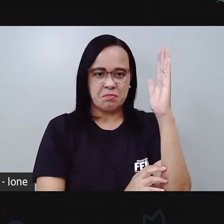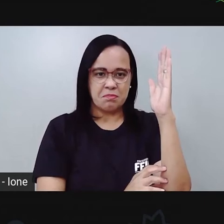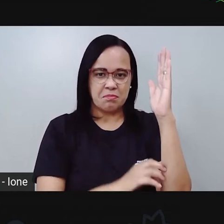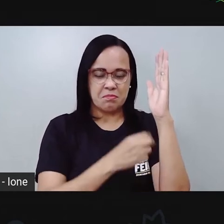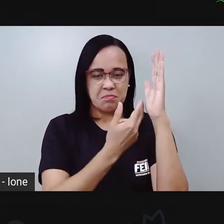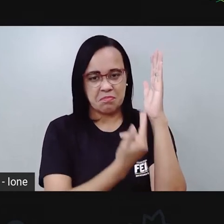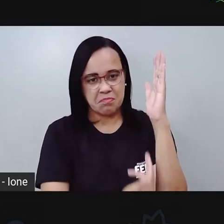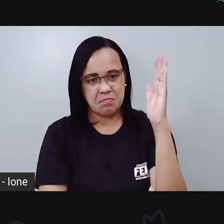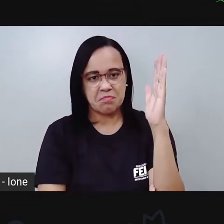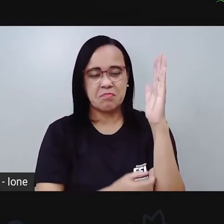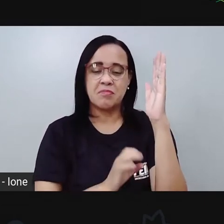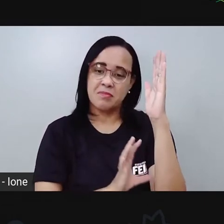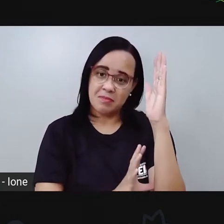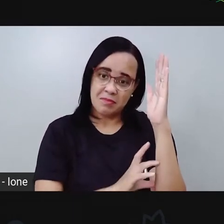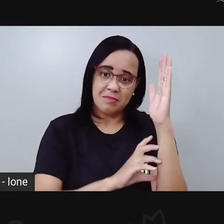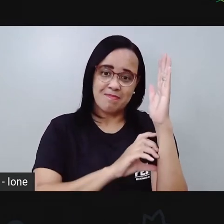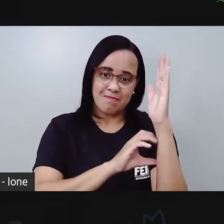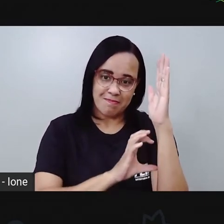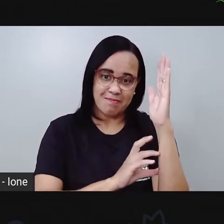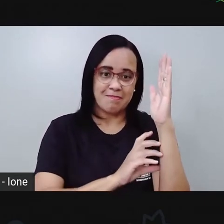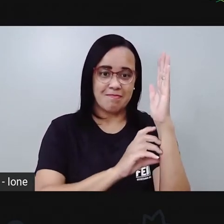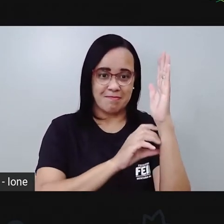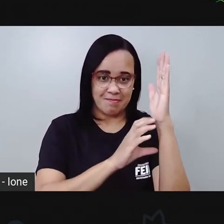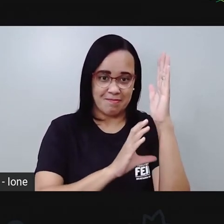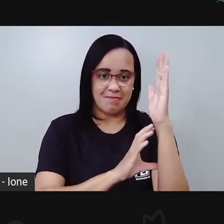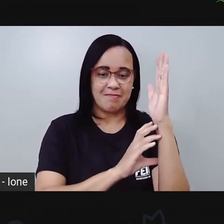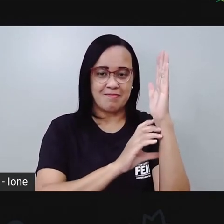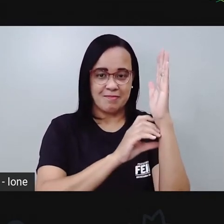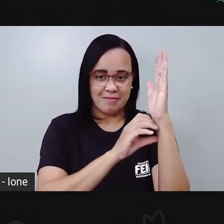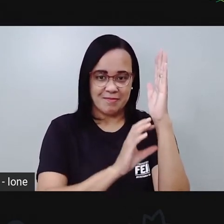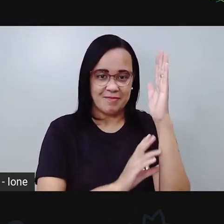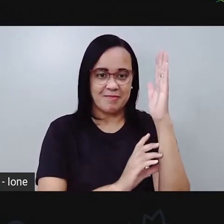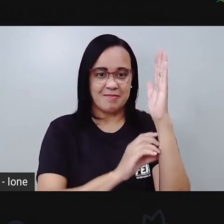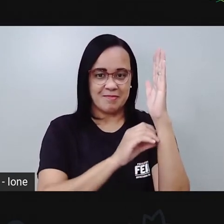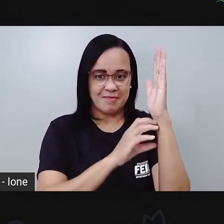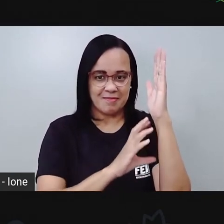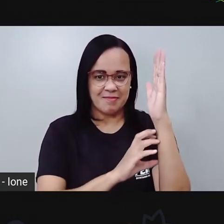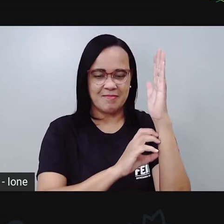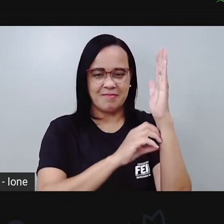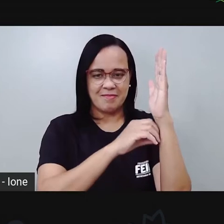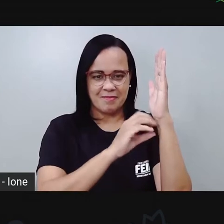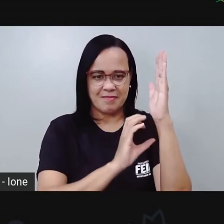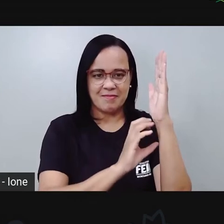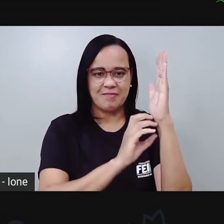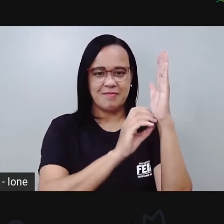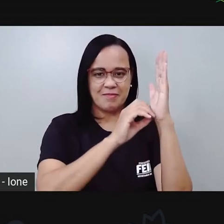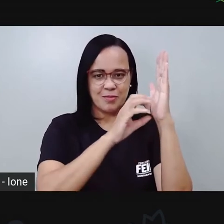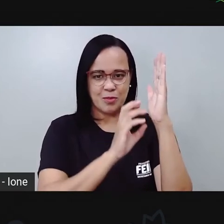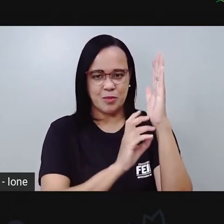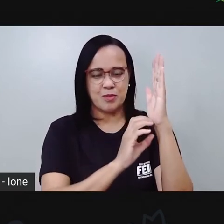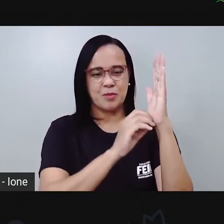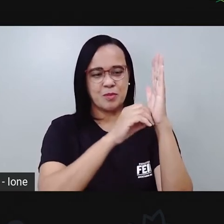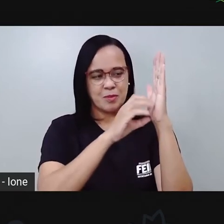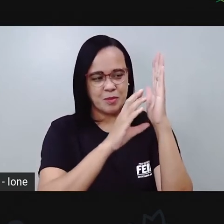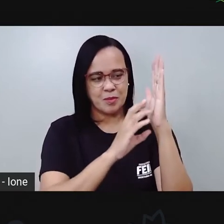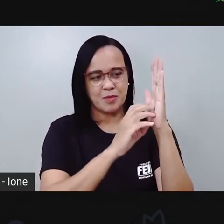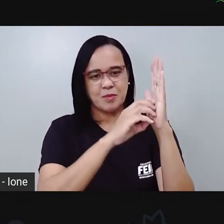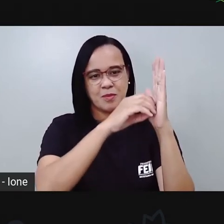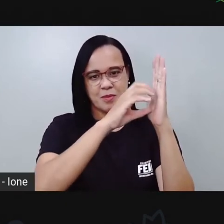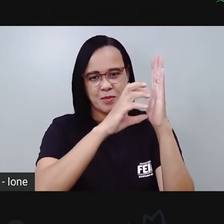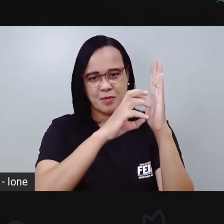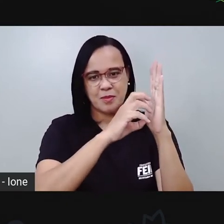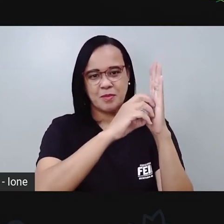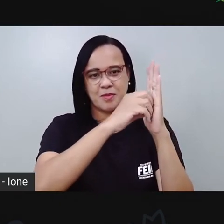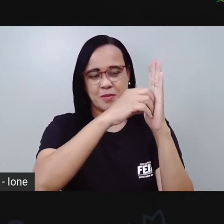caiu e ela sobe ou a dona aranha subiu pela